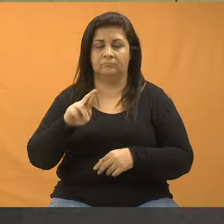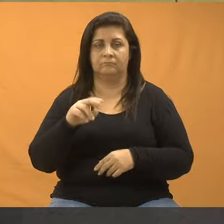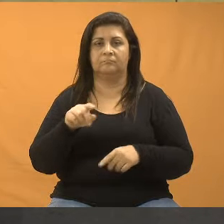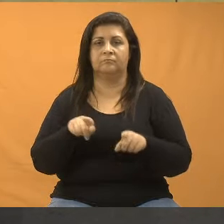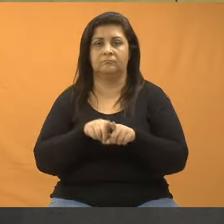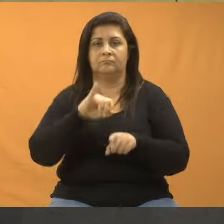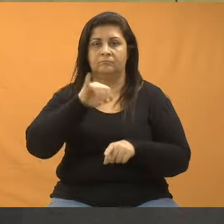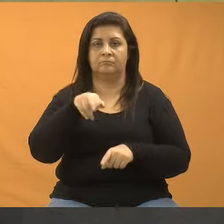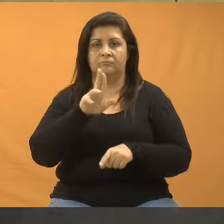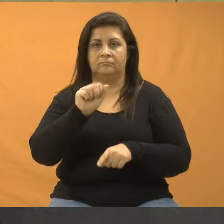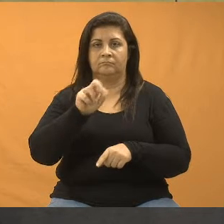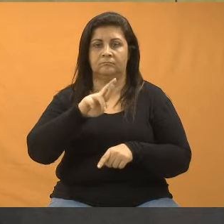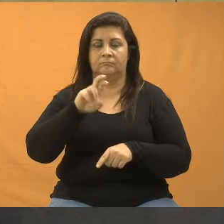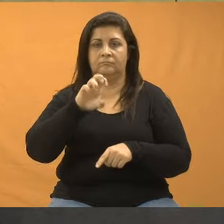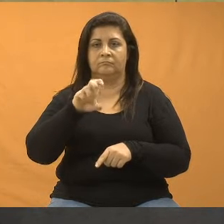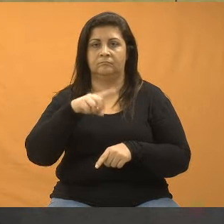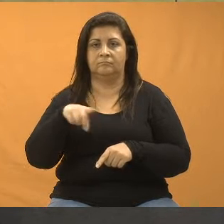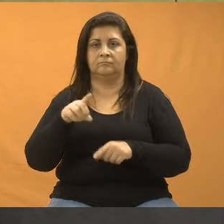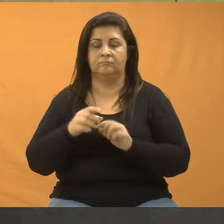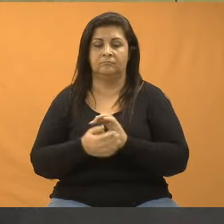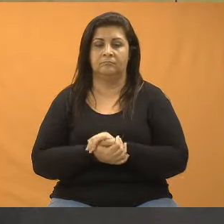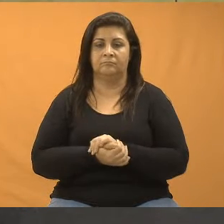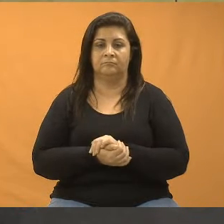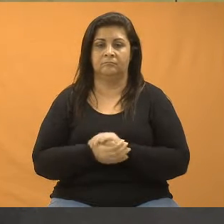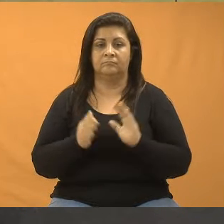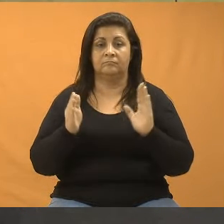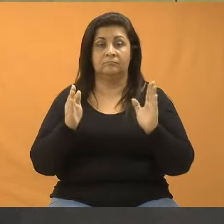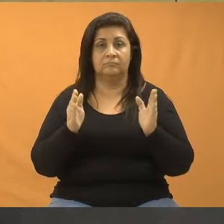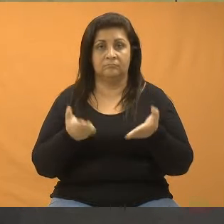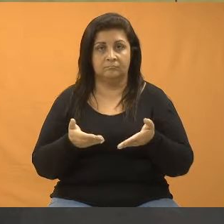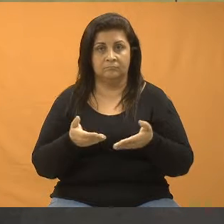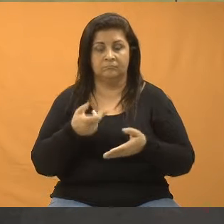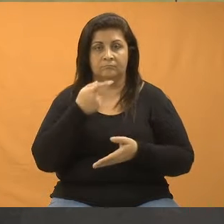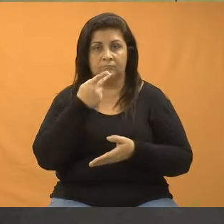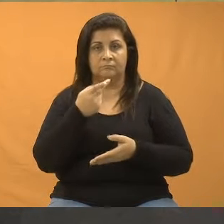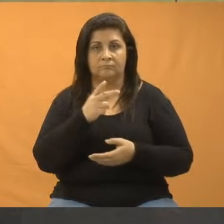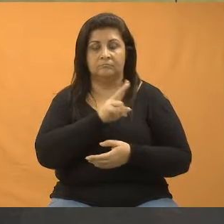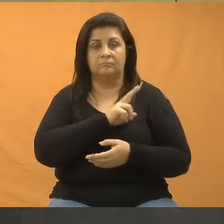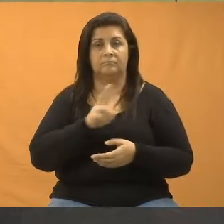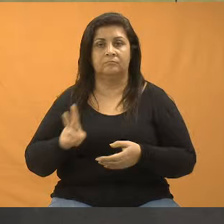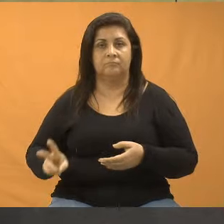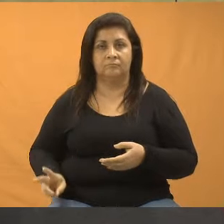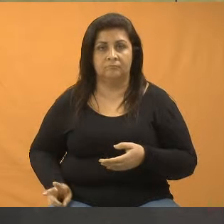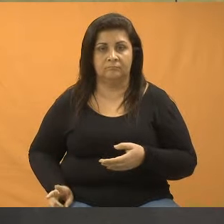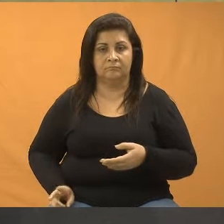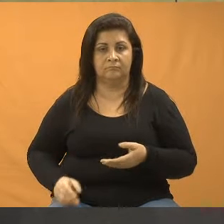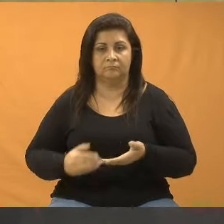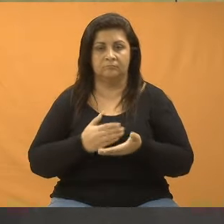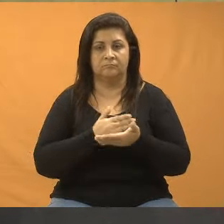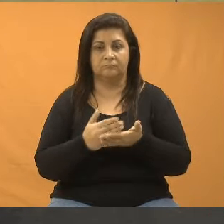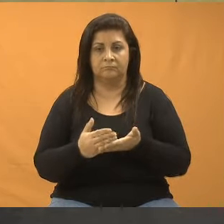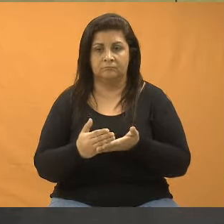Passo agora a palavra aos vereadores dessa comissão para as considerações iniciais, caso queiram.